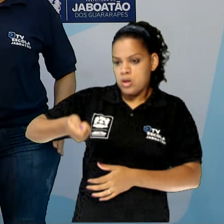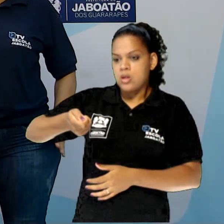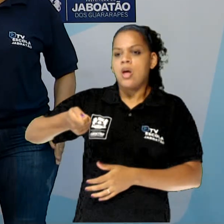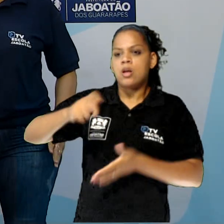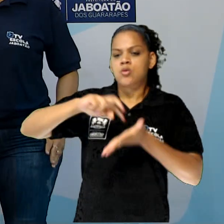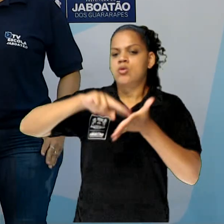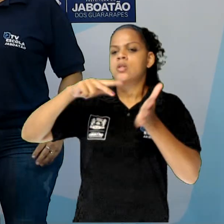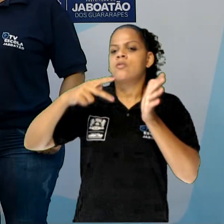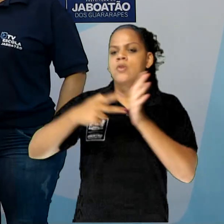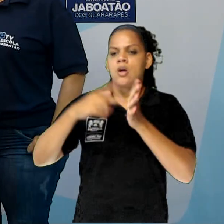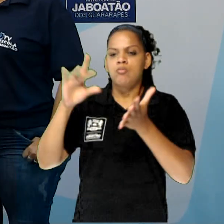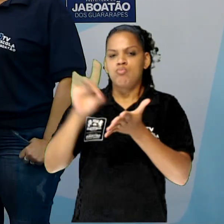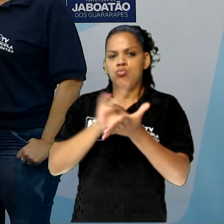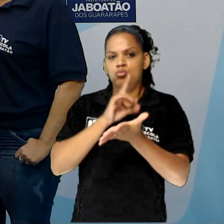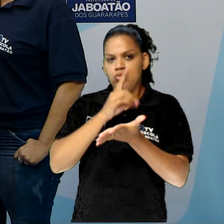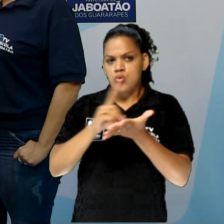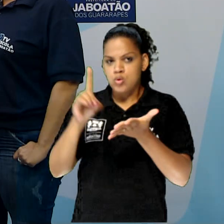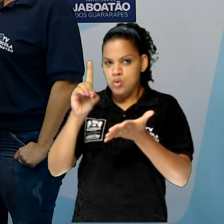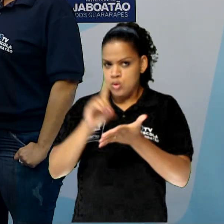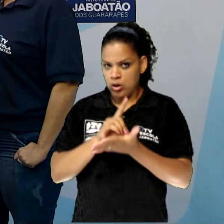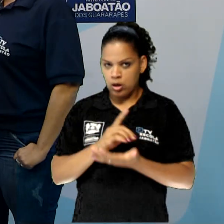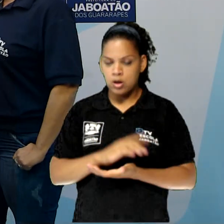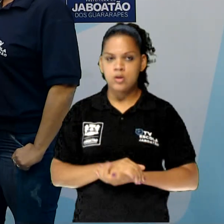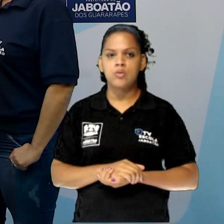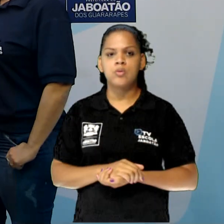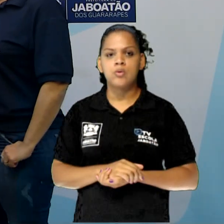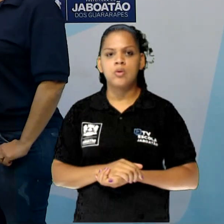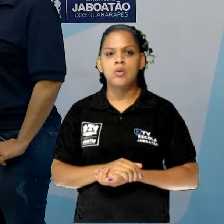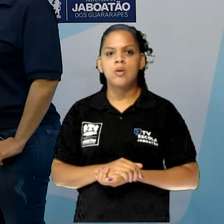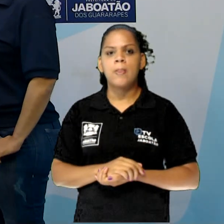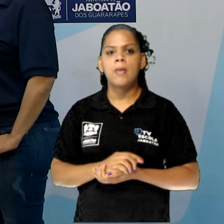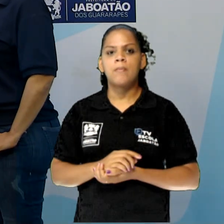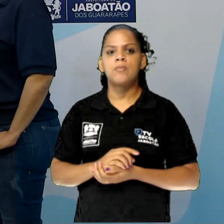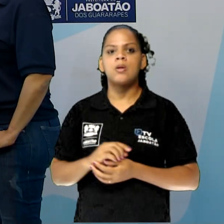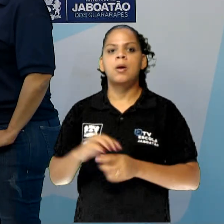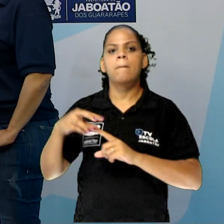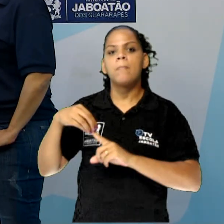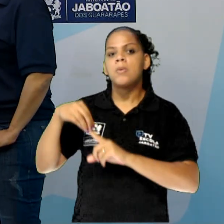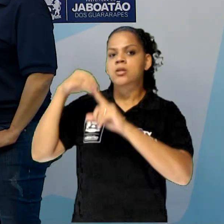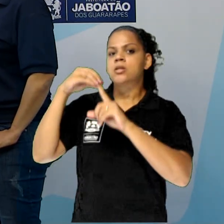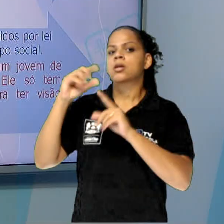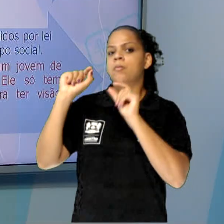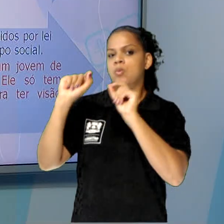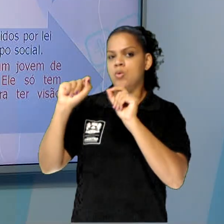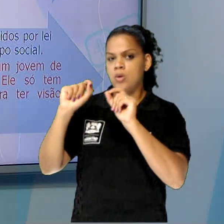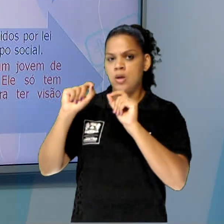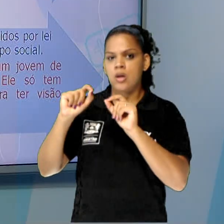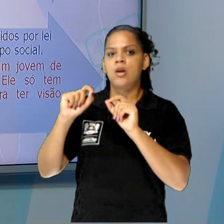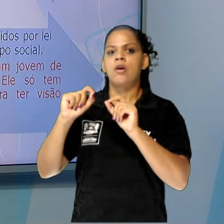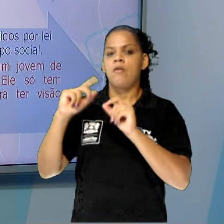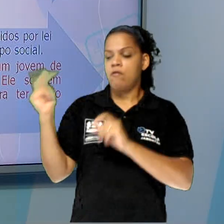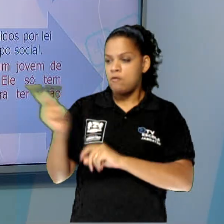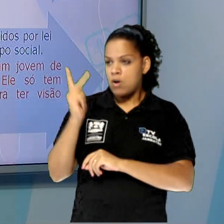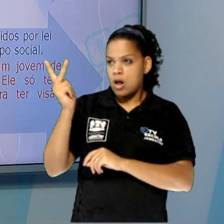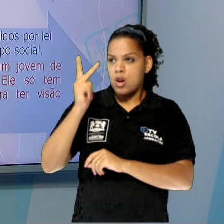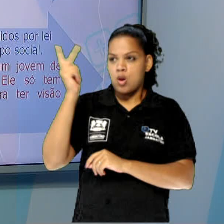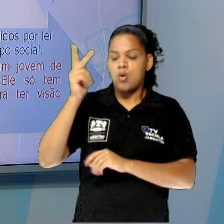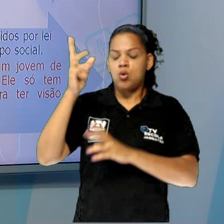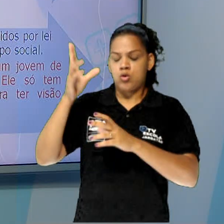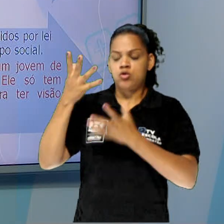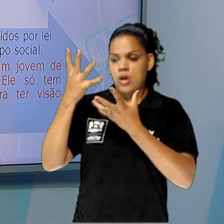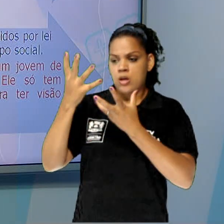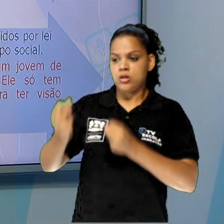um dicionário. De princípio, citação de valores, direitos garantidos por lei ou fortemente aceitos por um grupo